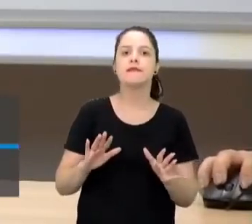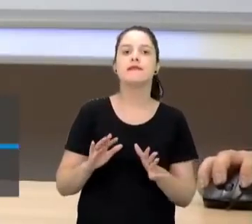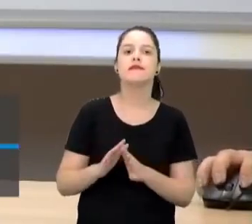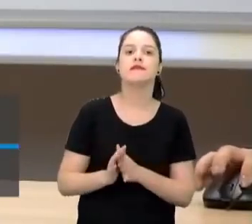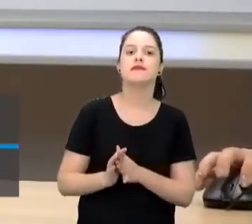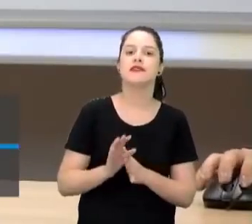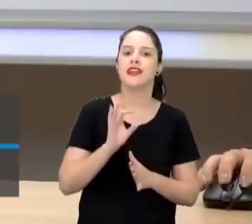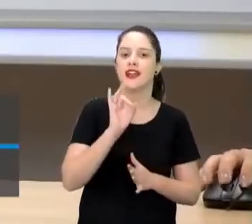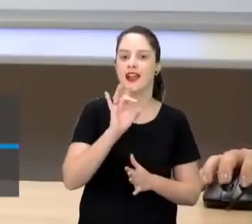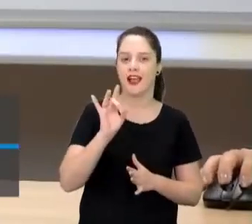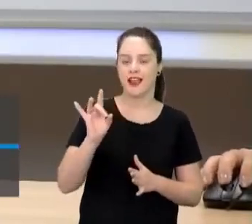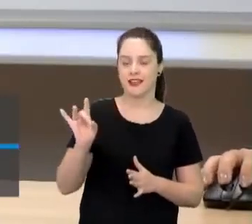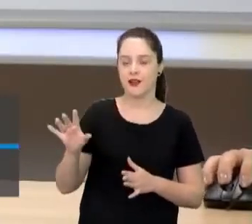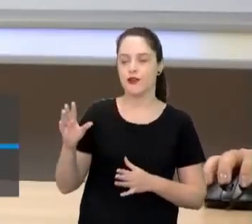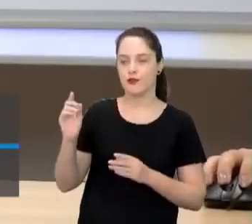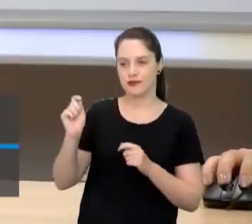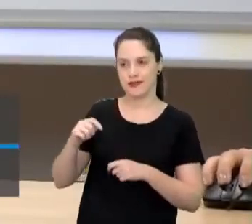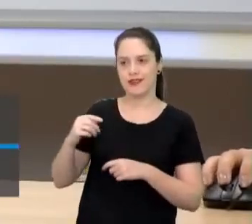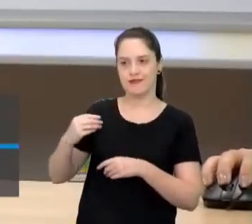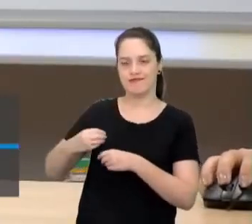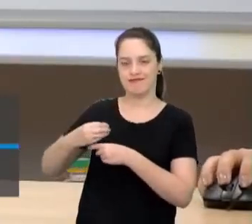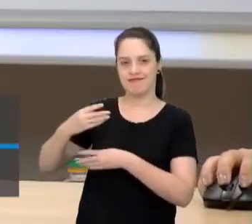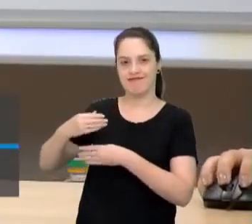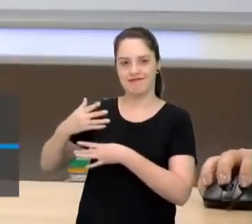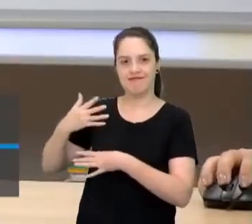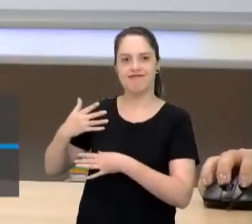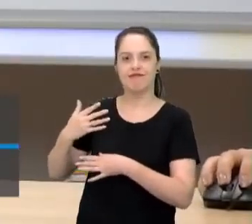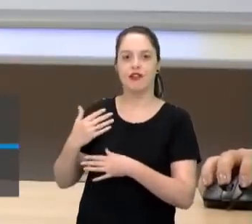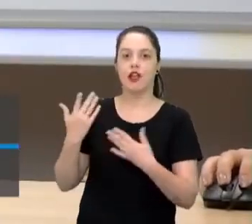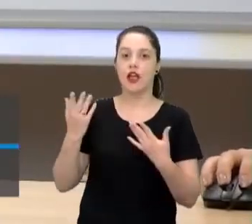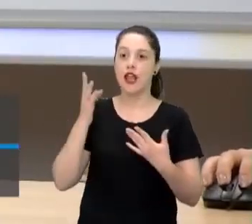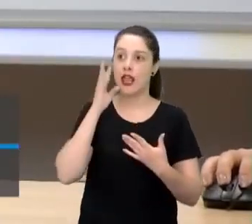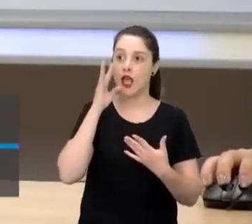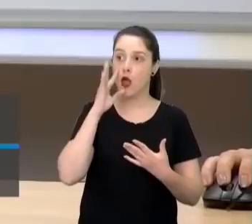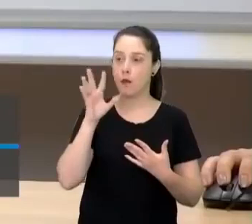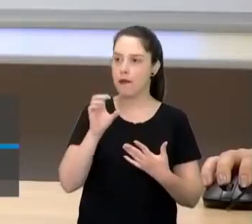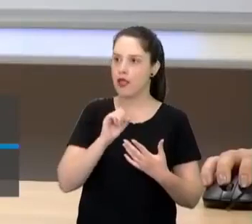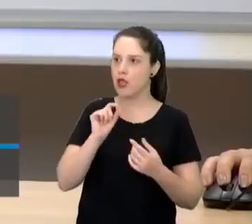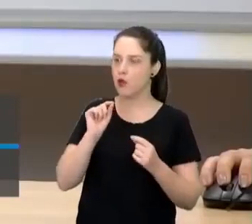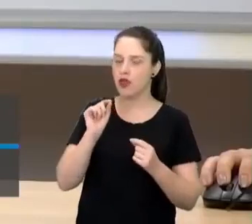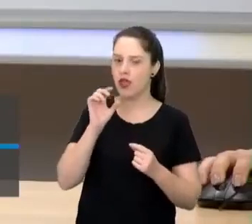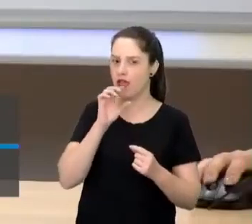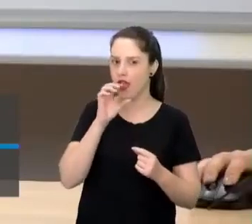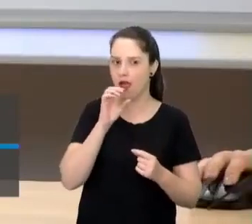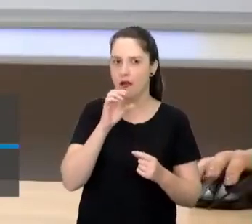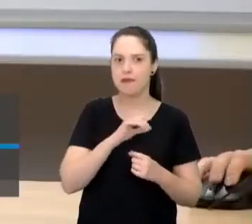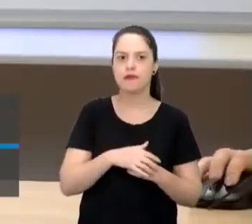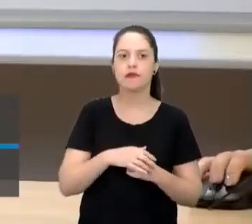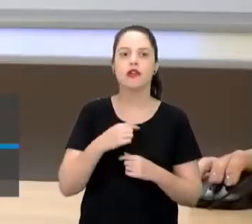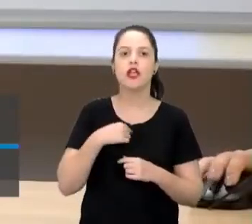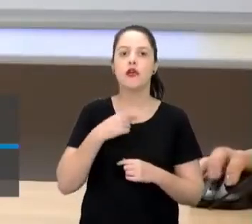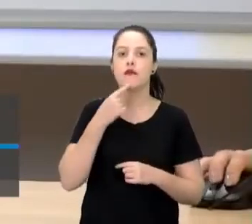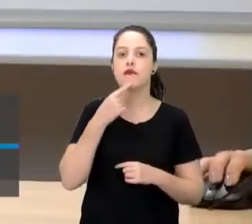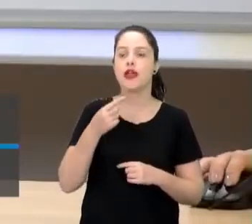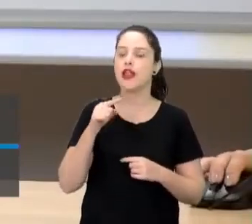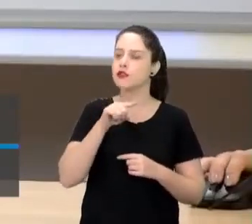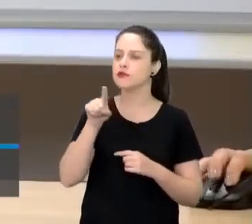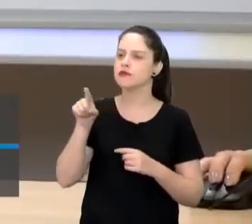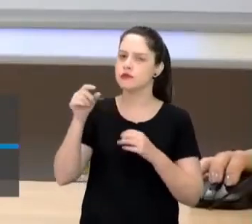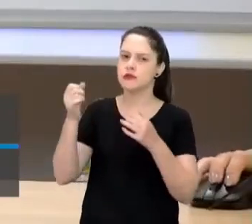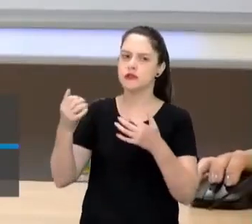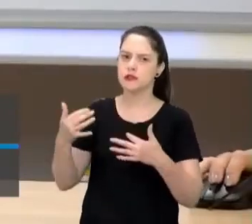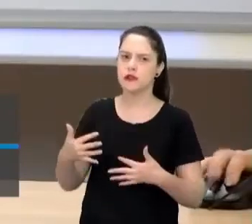Eu não vou conseguir ler de todo mundo, mas eu vou ler alguns que eu peguei rapidinho aqui. Mas antes de falar sobre o que